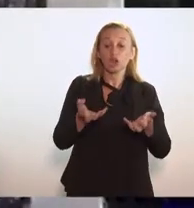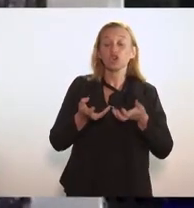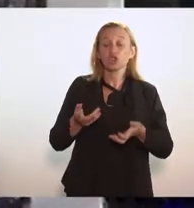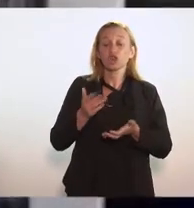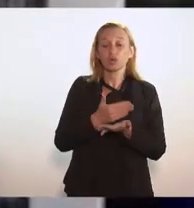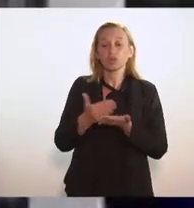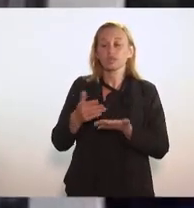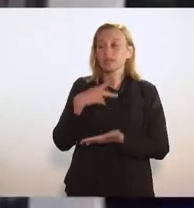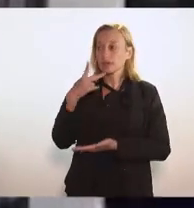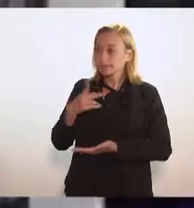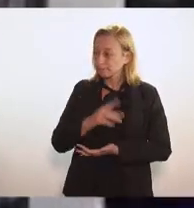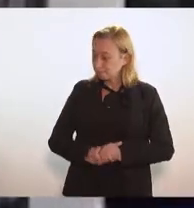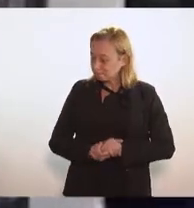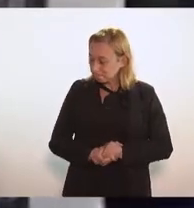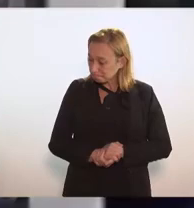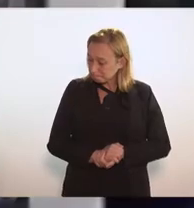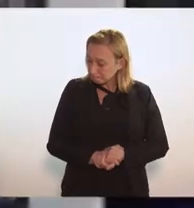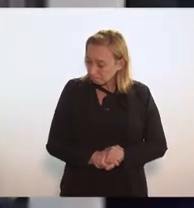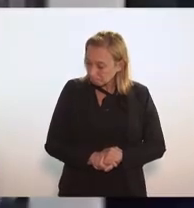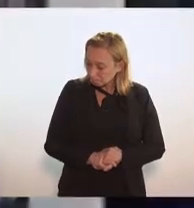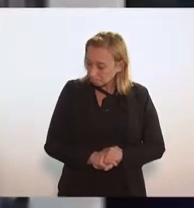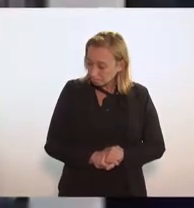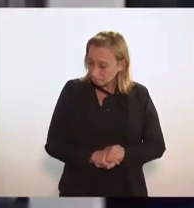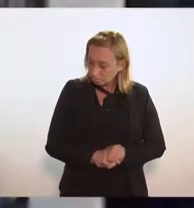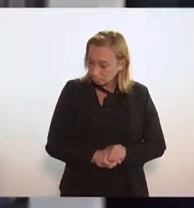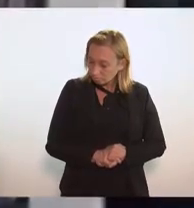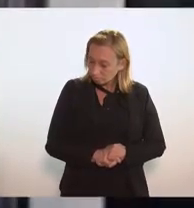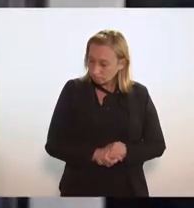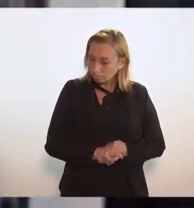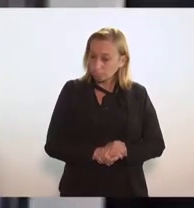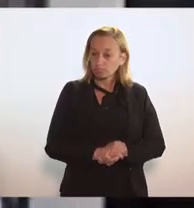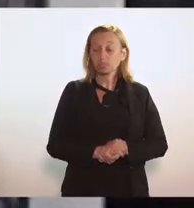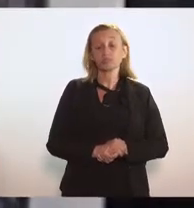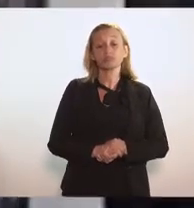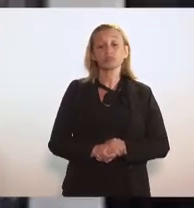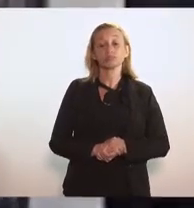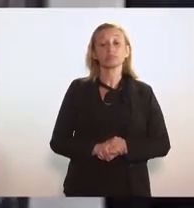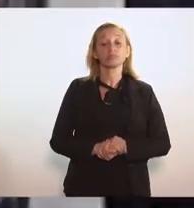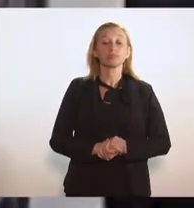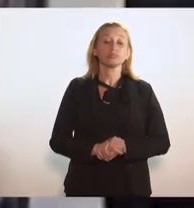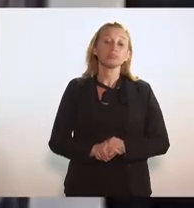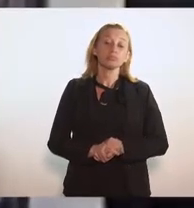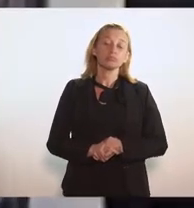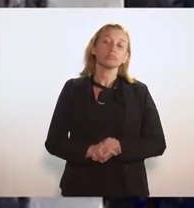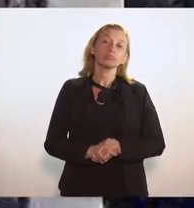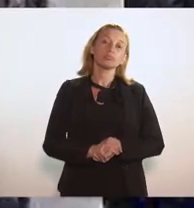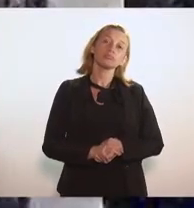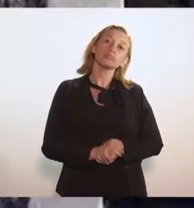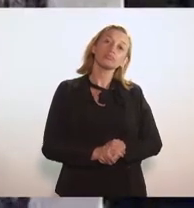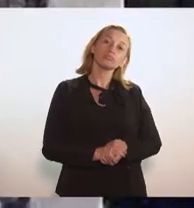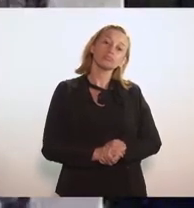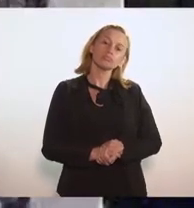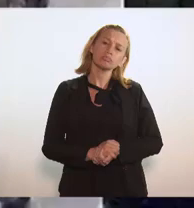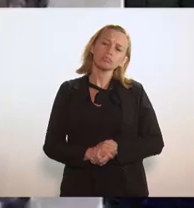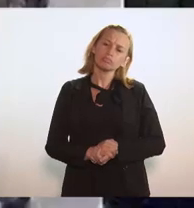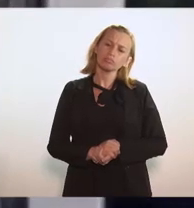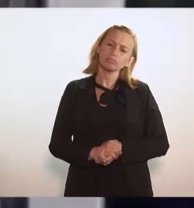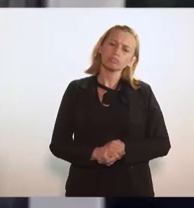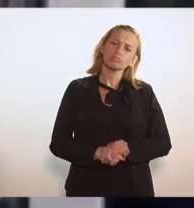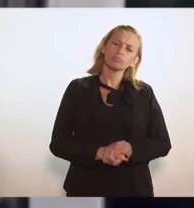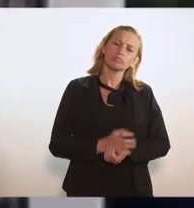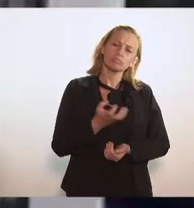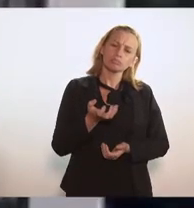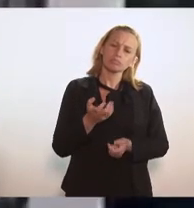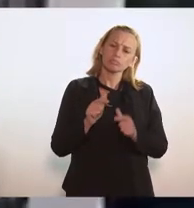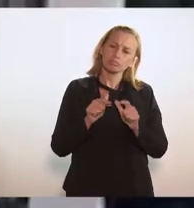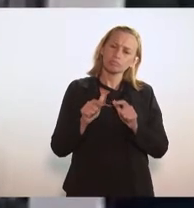começar dizendo, fazendo querendo trabalhar